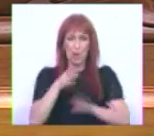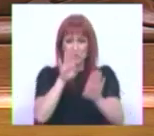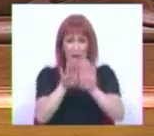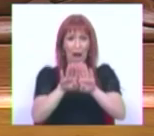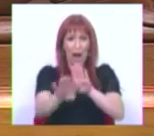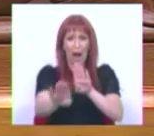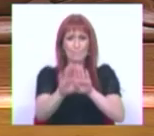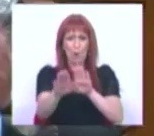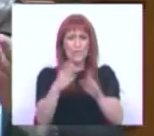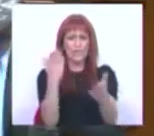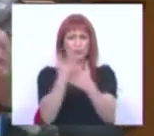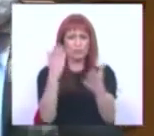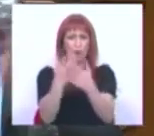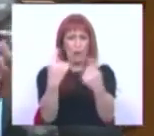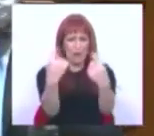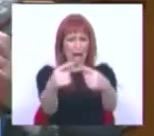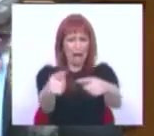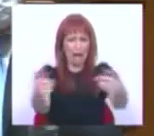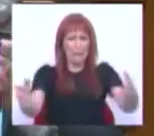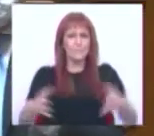das escolas.